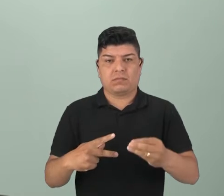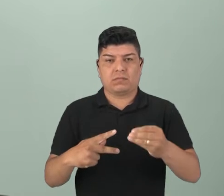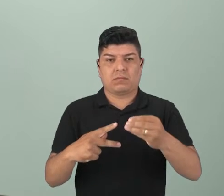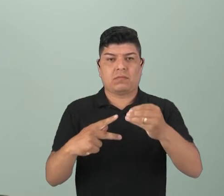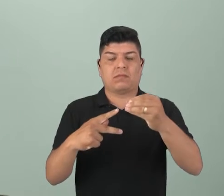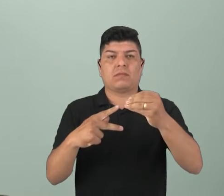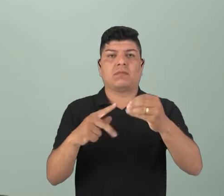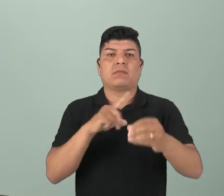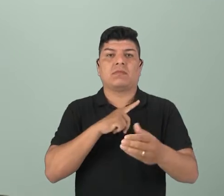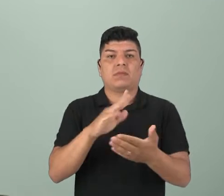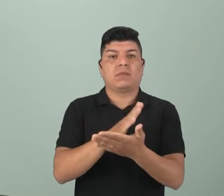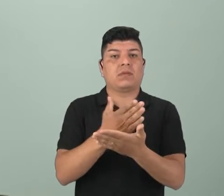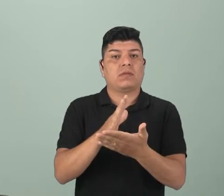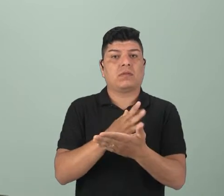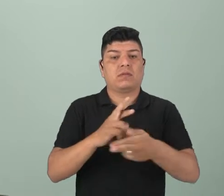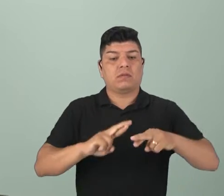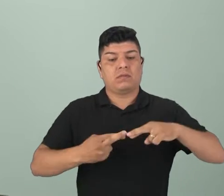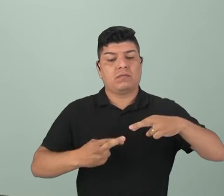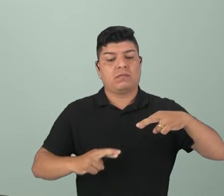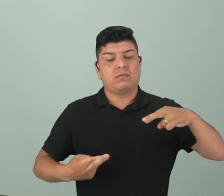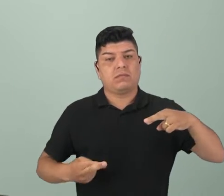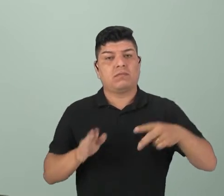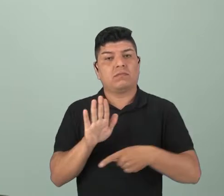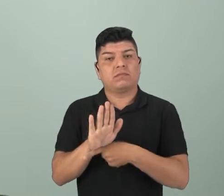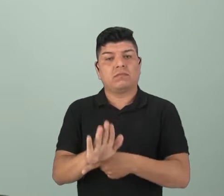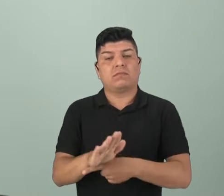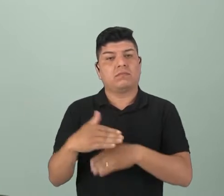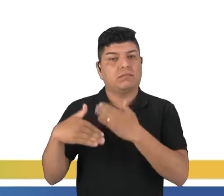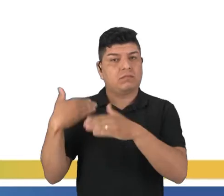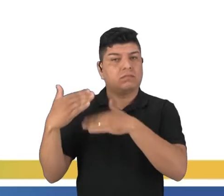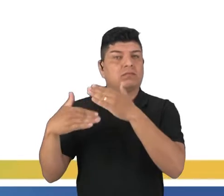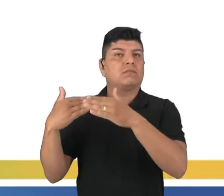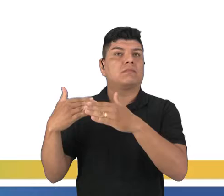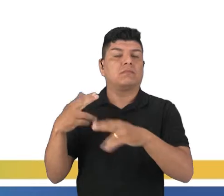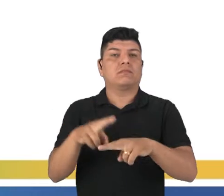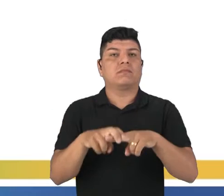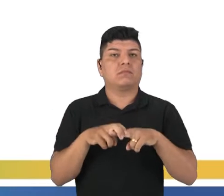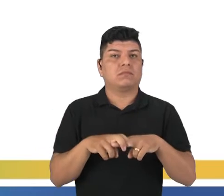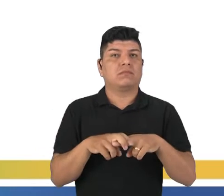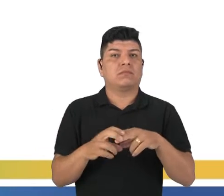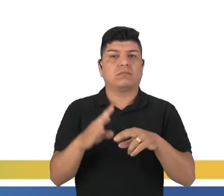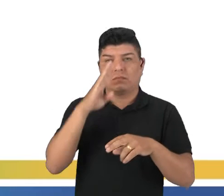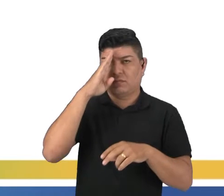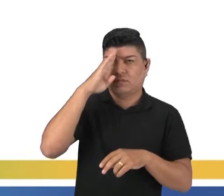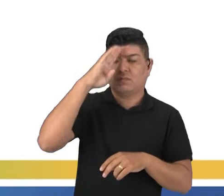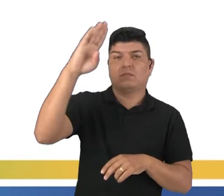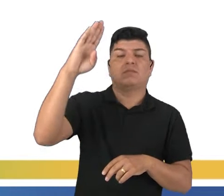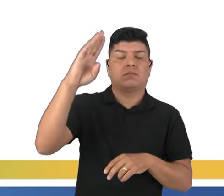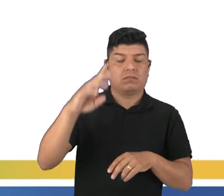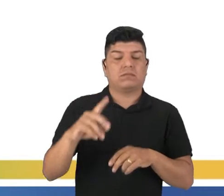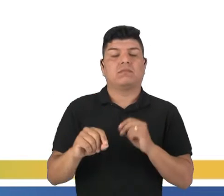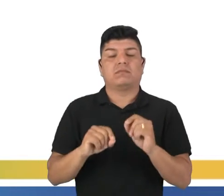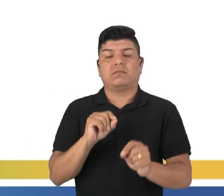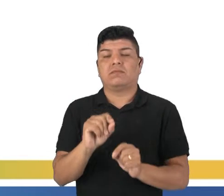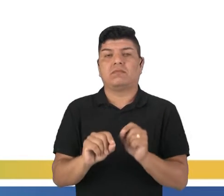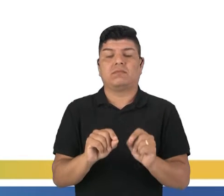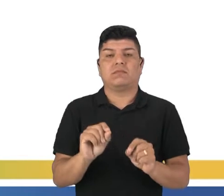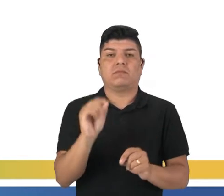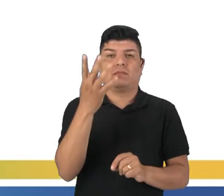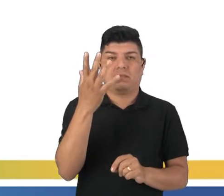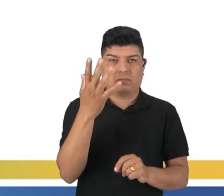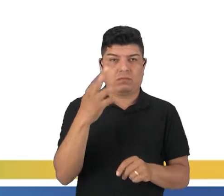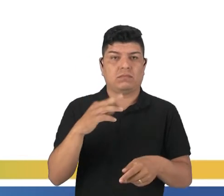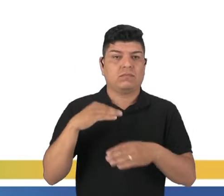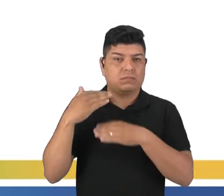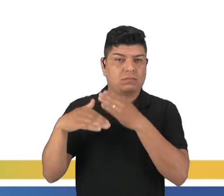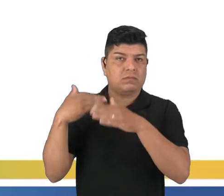existem alguns tipos de RNA que auxiliam nesse processo. Eles são fundamentais para que ocorra